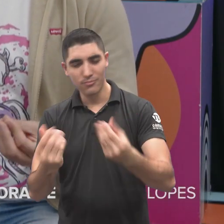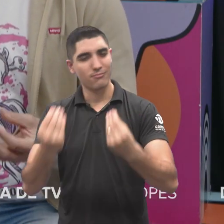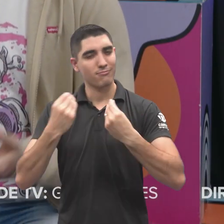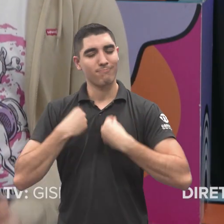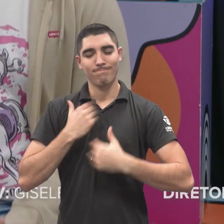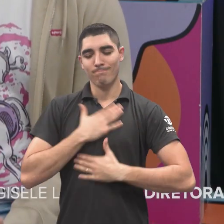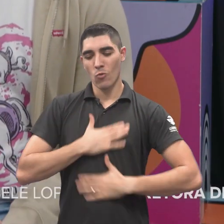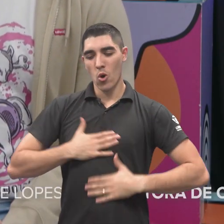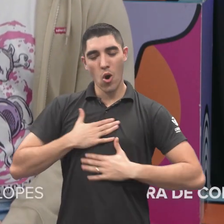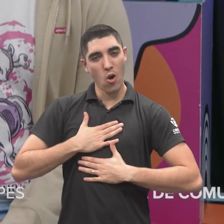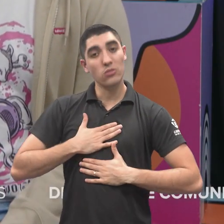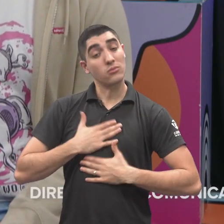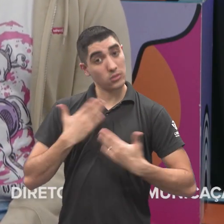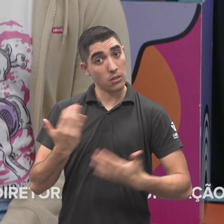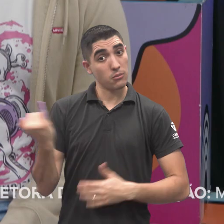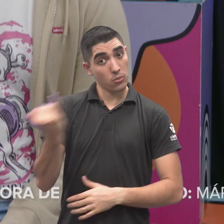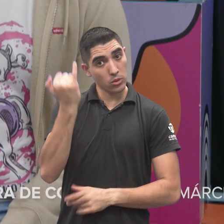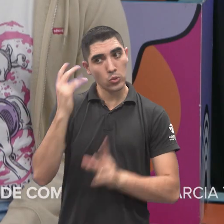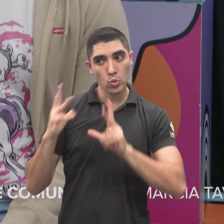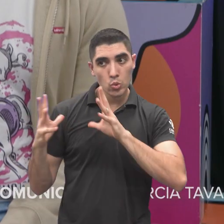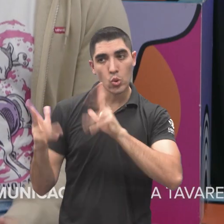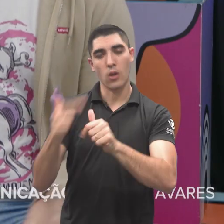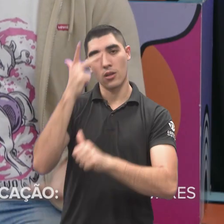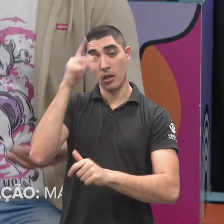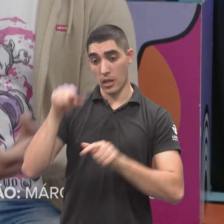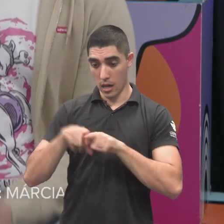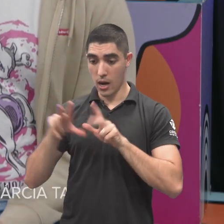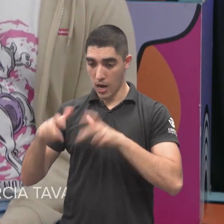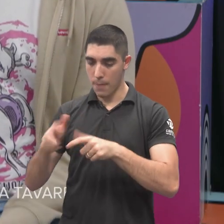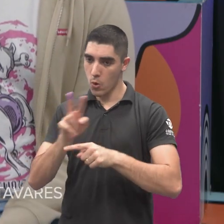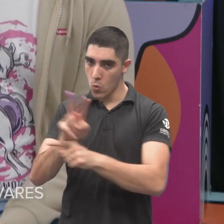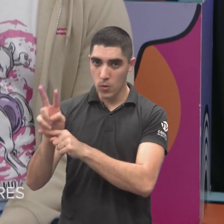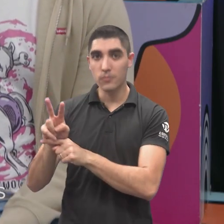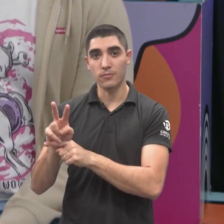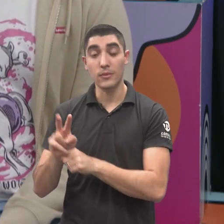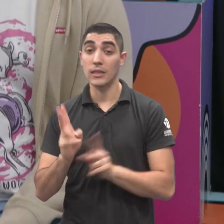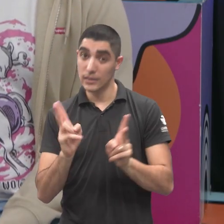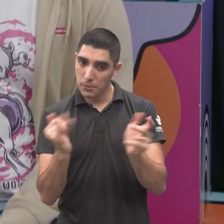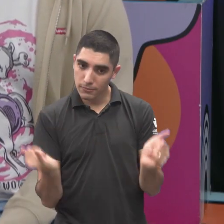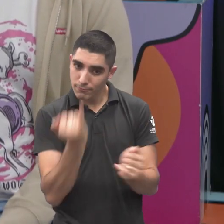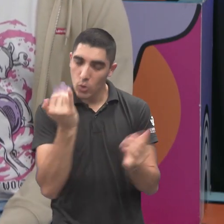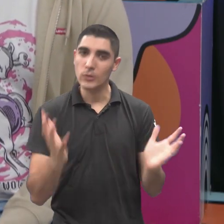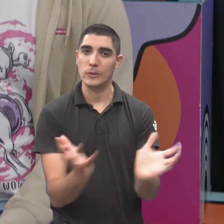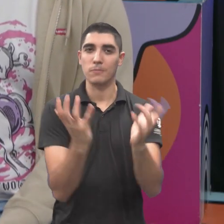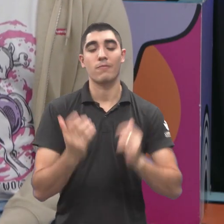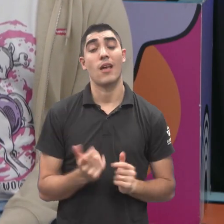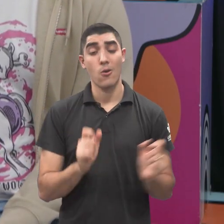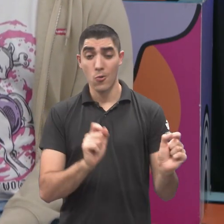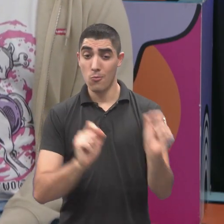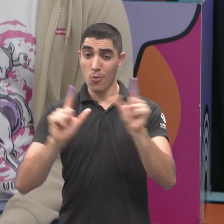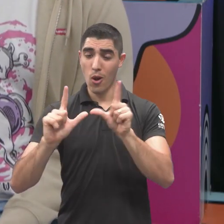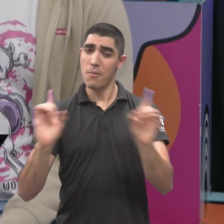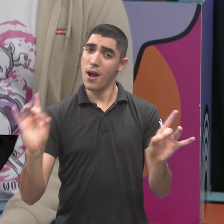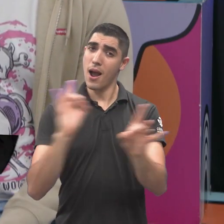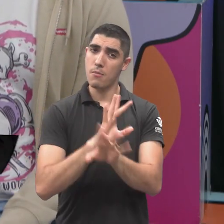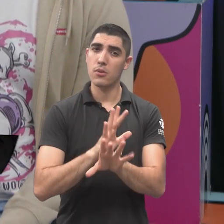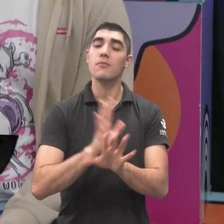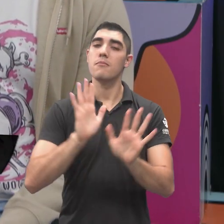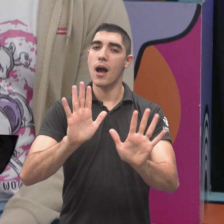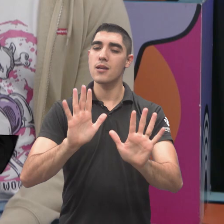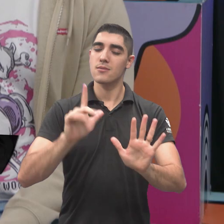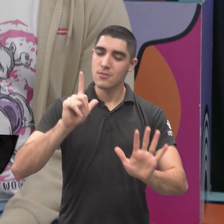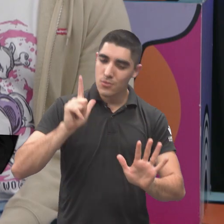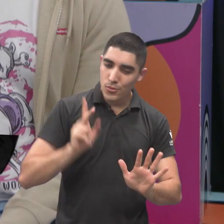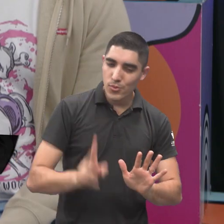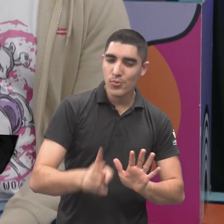consome, então precisa, de fato, estar sempre na mira do Legislativo. Vamos ficando por aqui? Precisa desses incentivos. Vamos ficando por aqui. E a gente segue, então, com mais